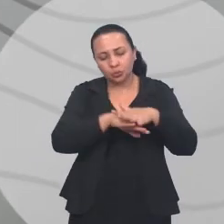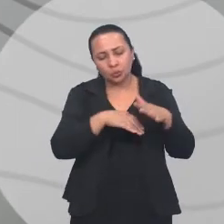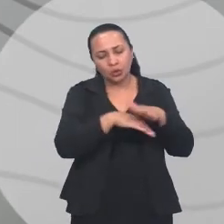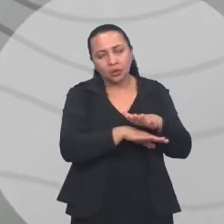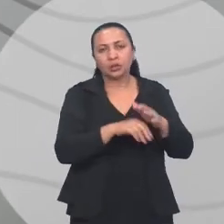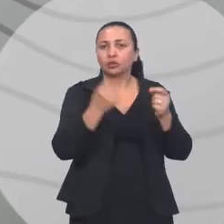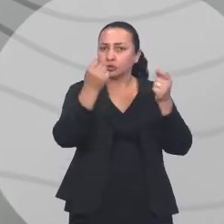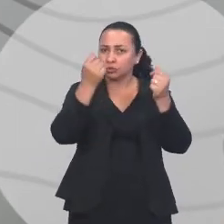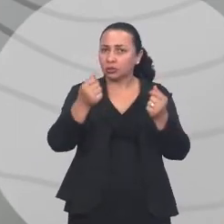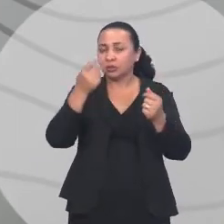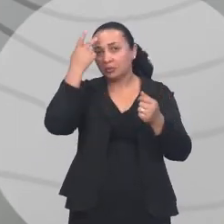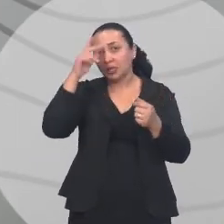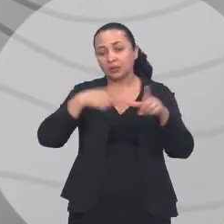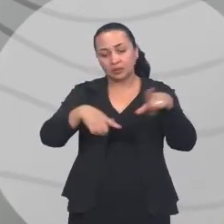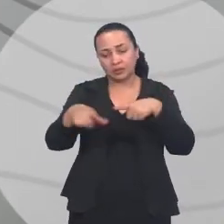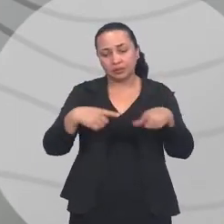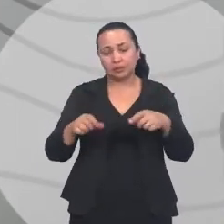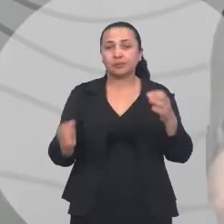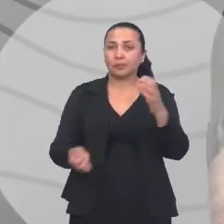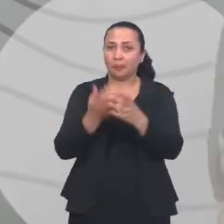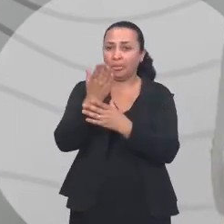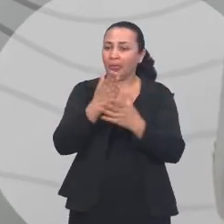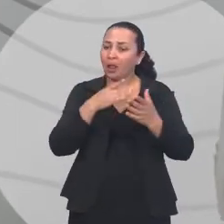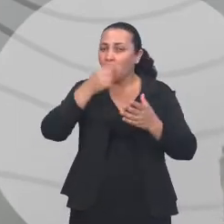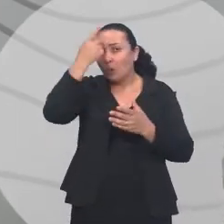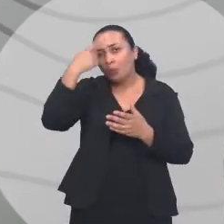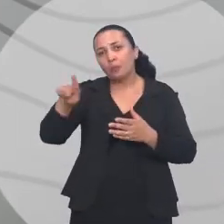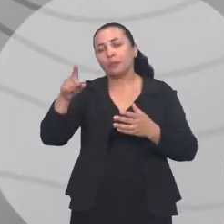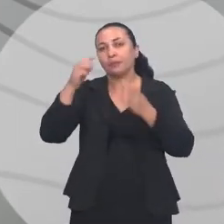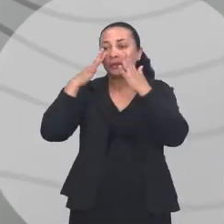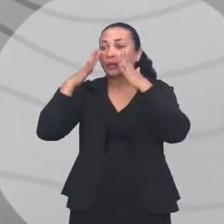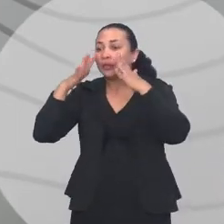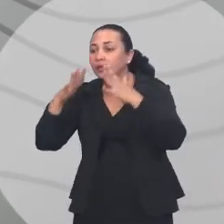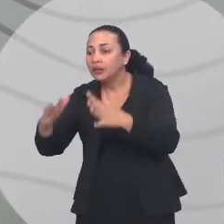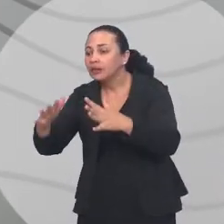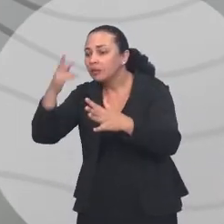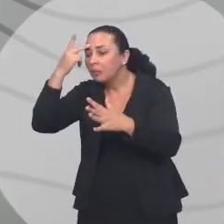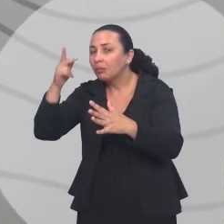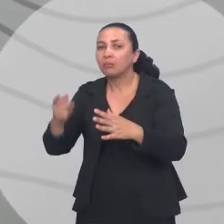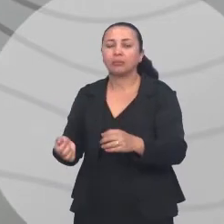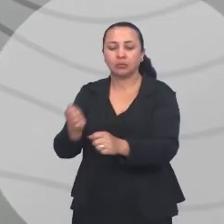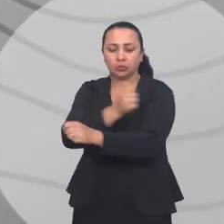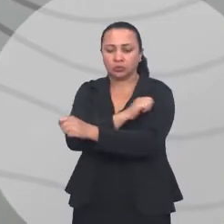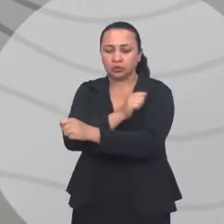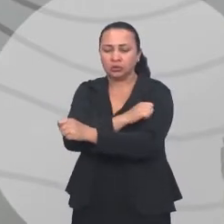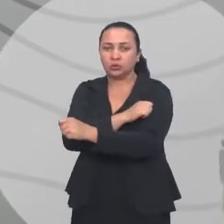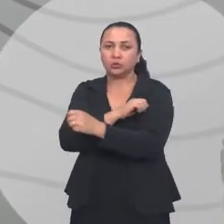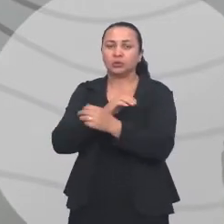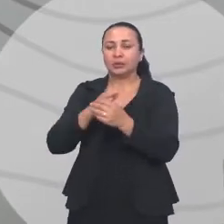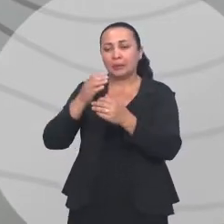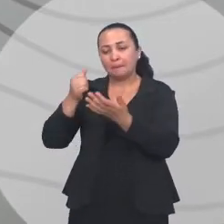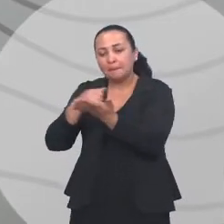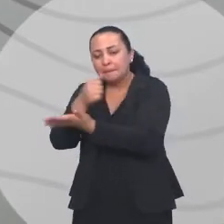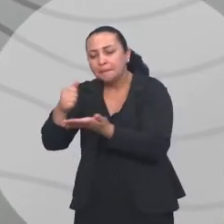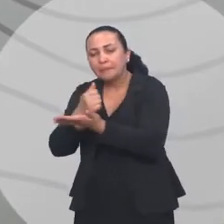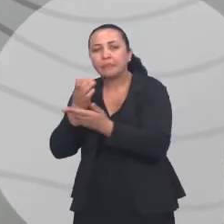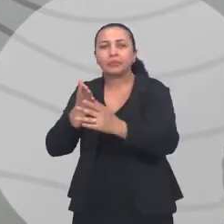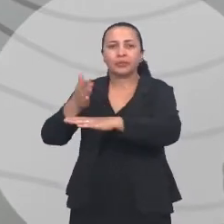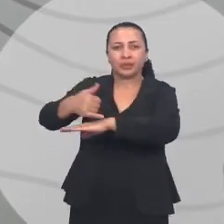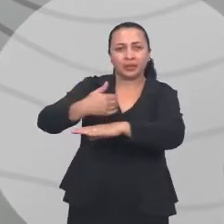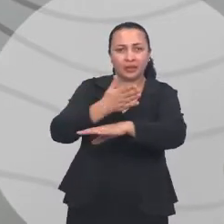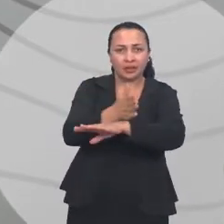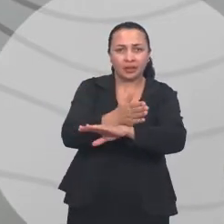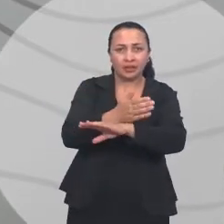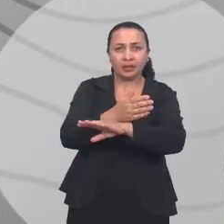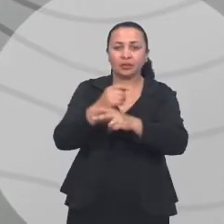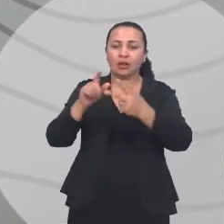né para trabalharmos e criamos uma outra linha de atenção aos estudantes de inclusão baseado no acesso a